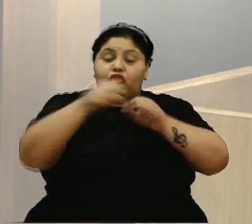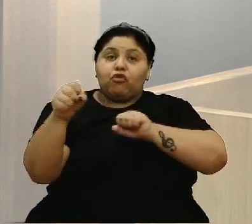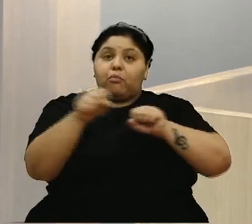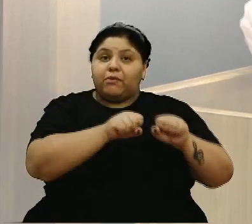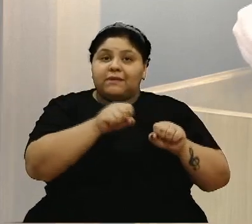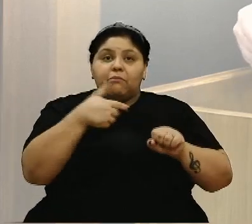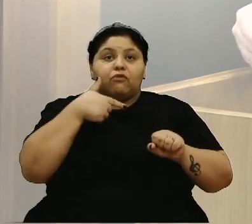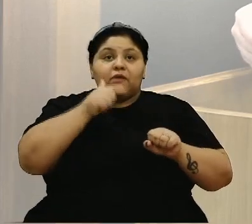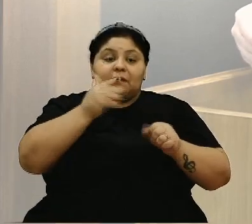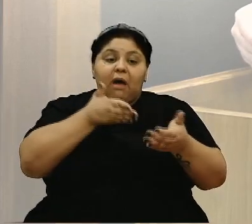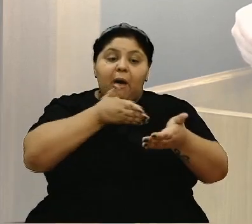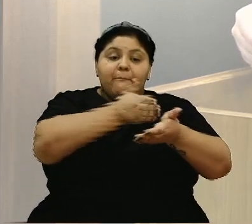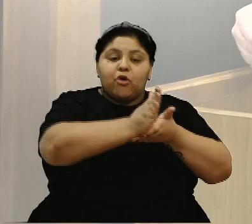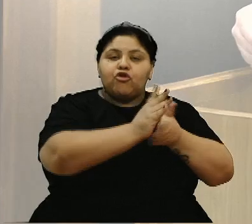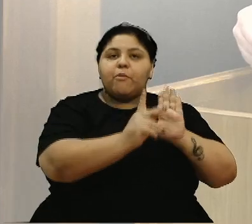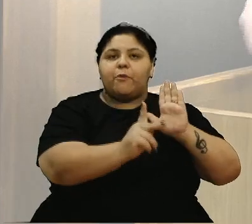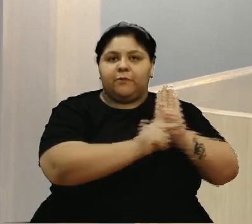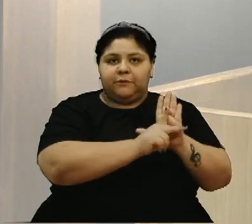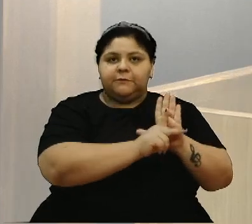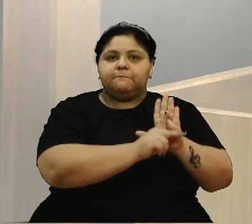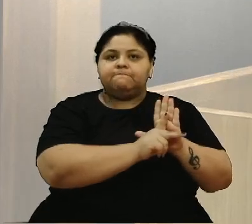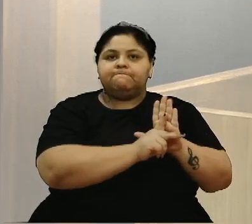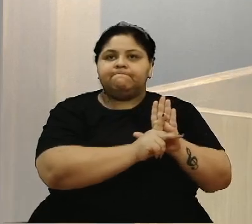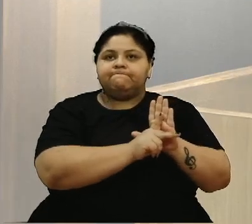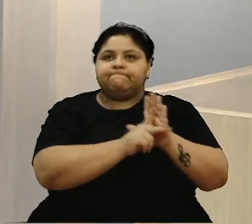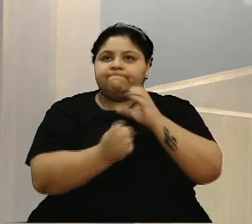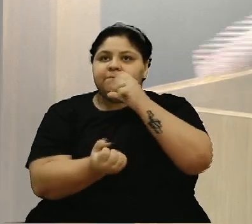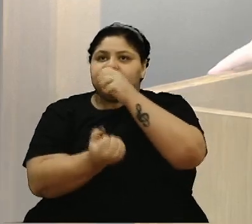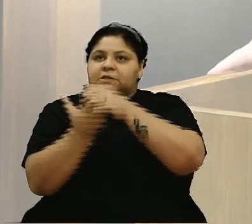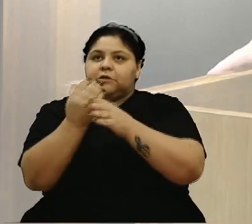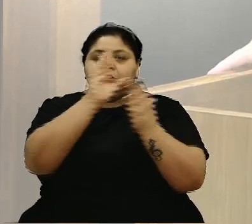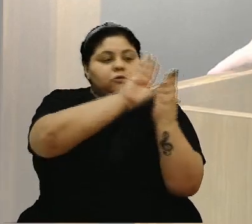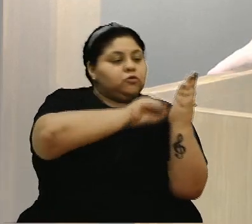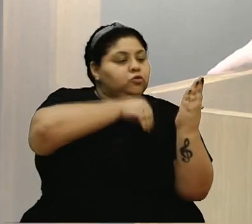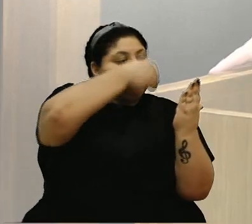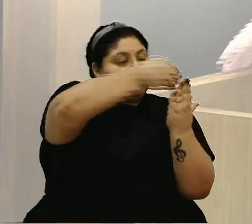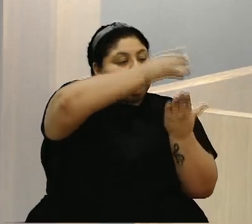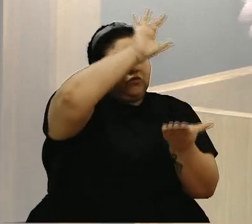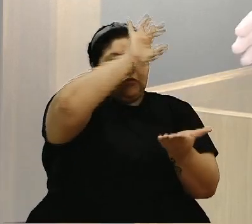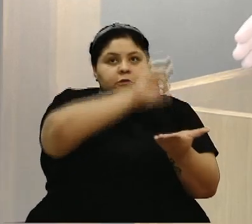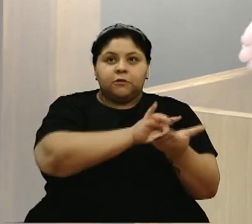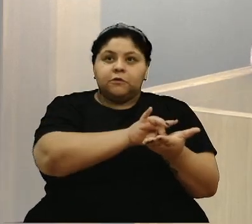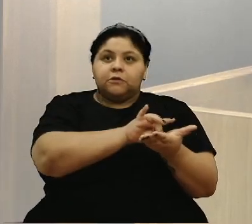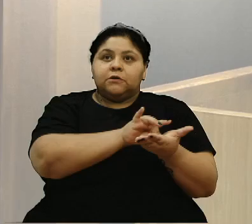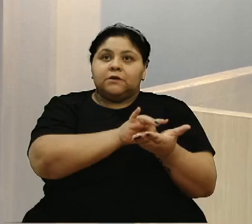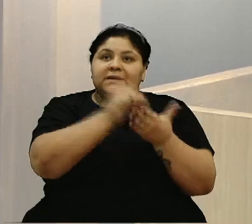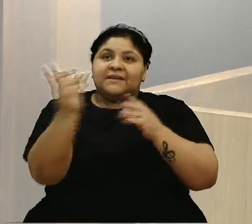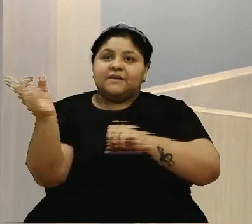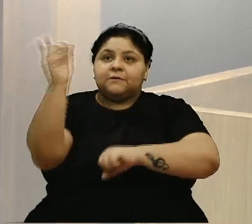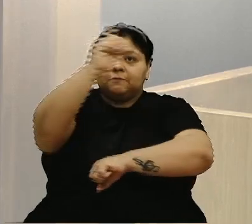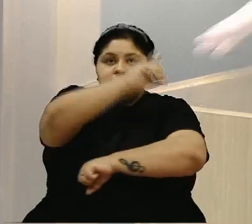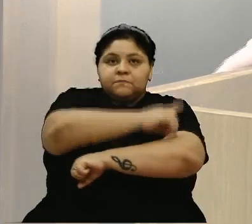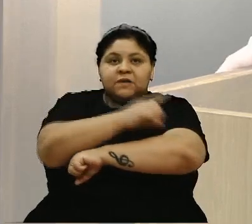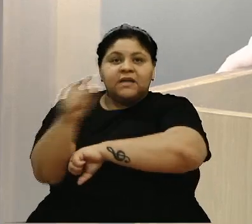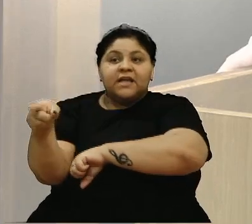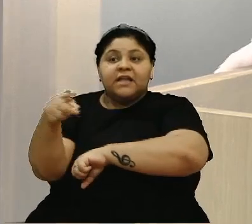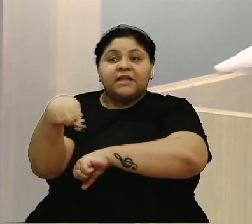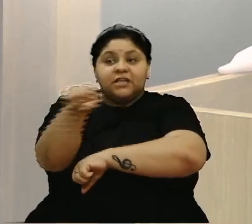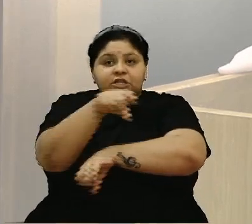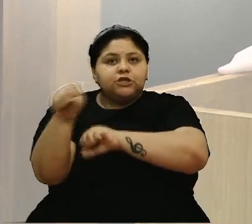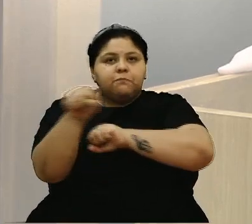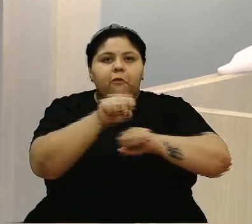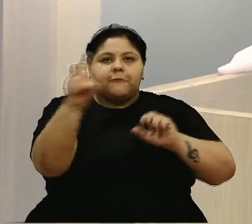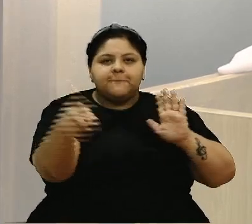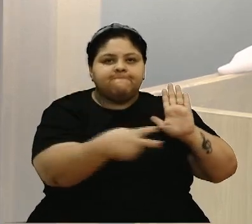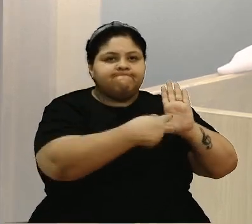consigamos aprovar esse projeto e instituir, então, no calendário oficial do município esta data para que a gente possa